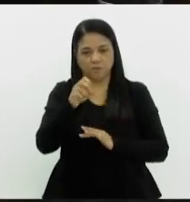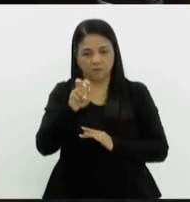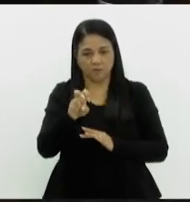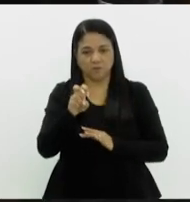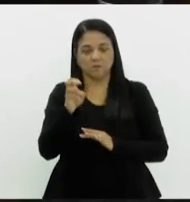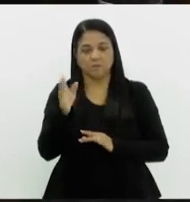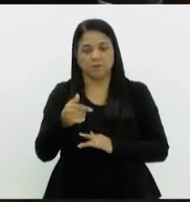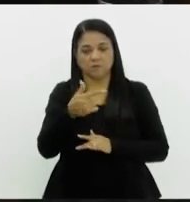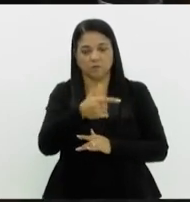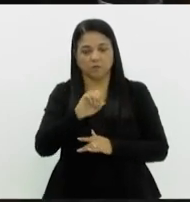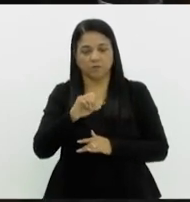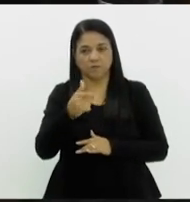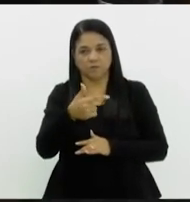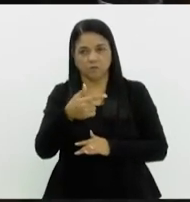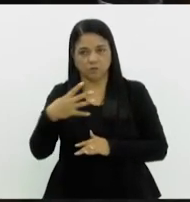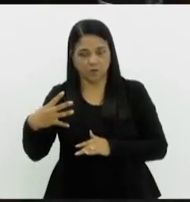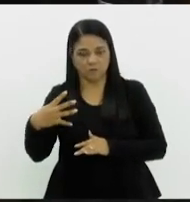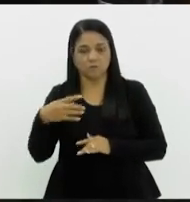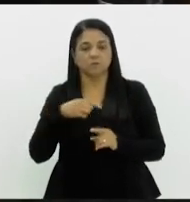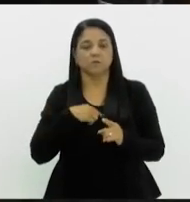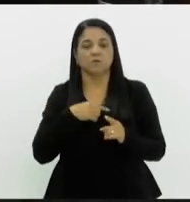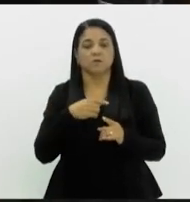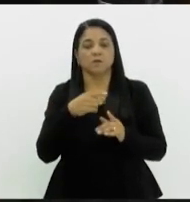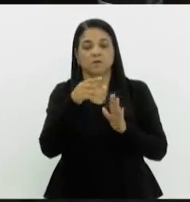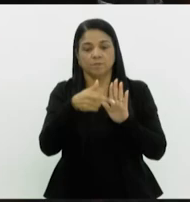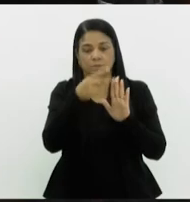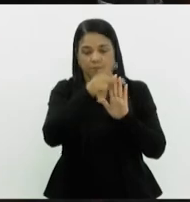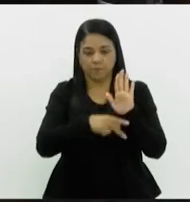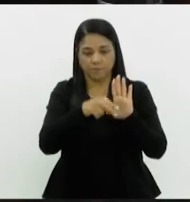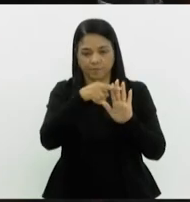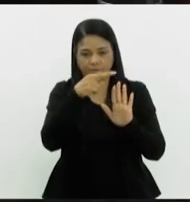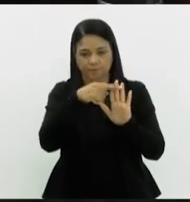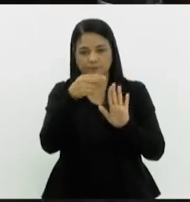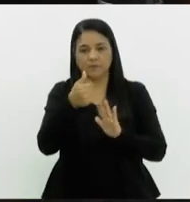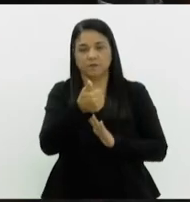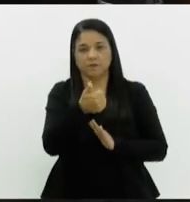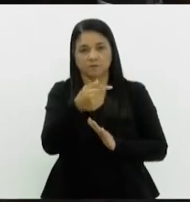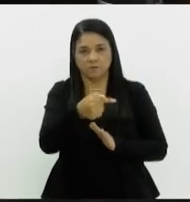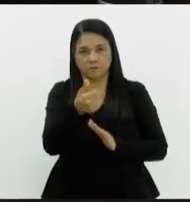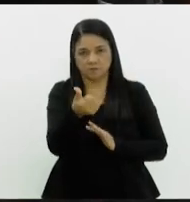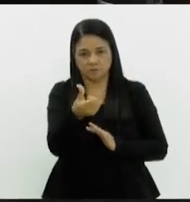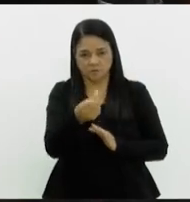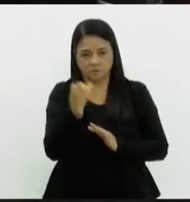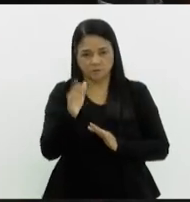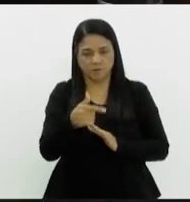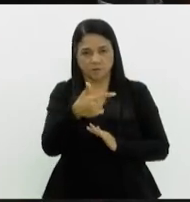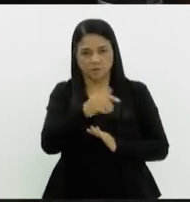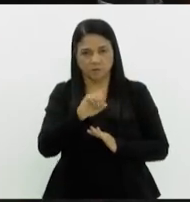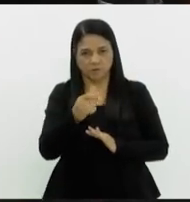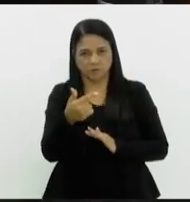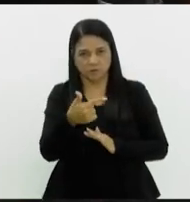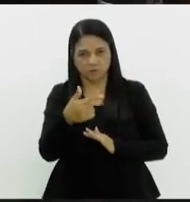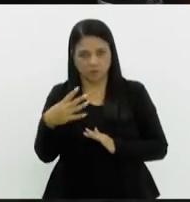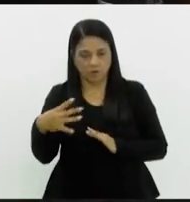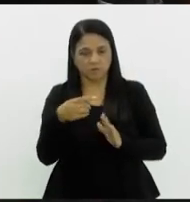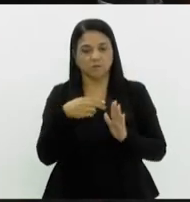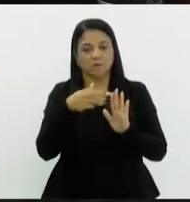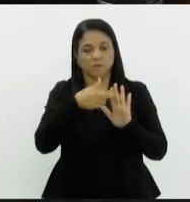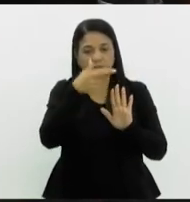715-2024, que é Ana Nery. Projeto de resolução 716-24. Projeto de resolução